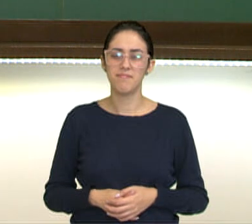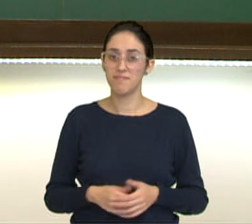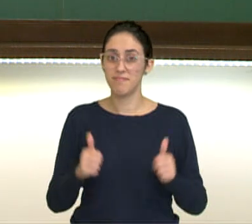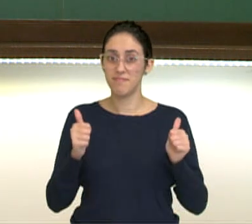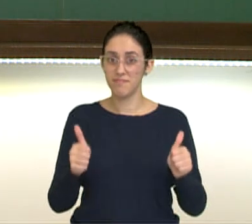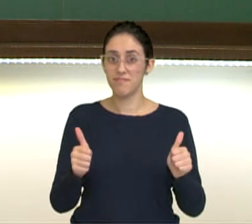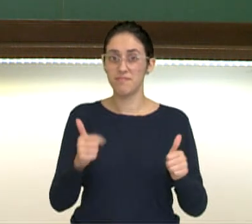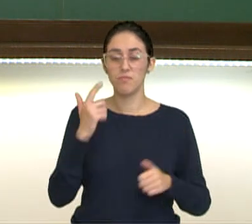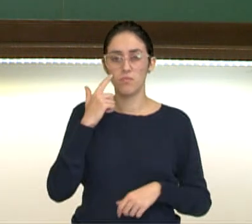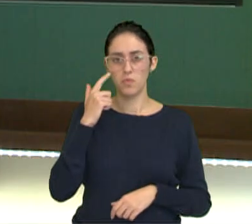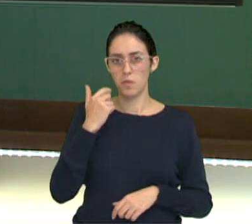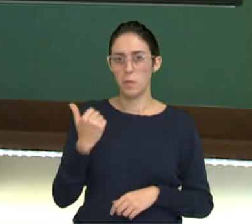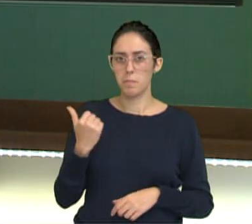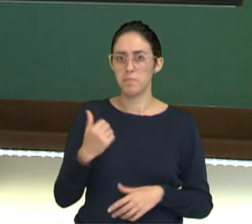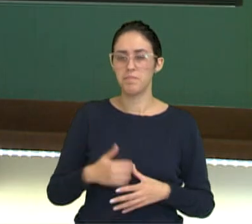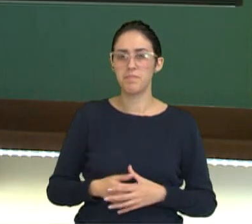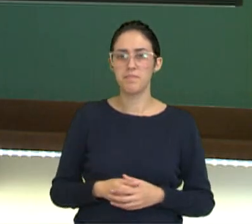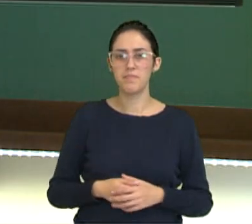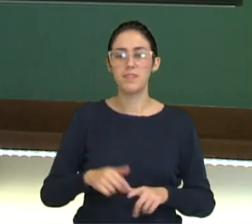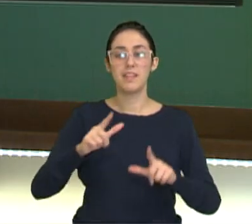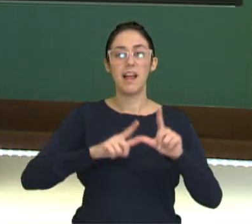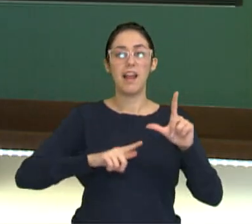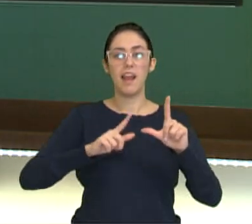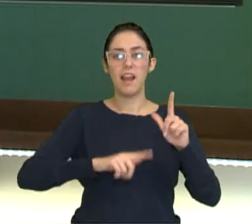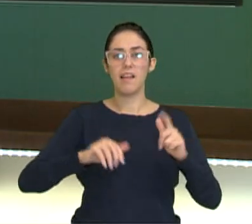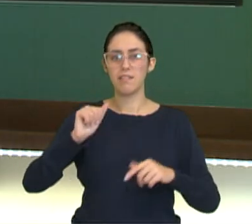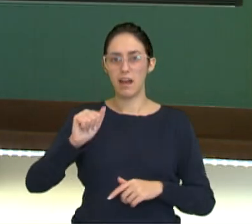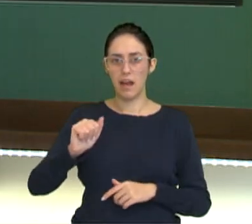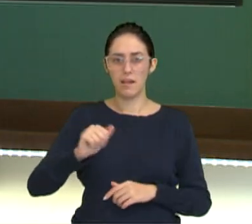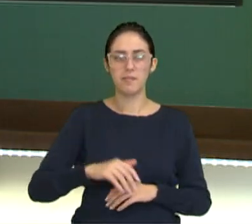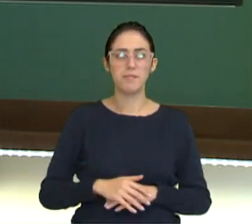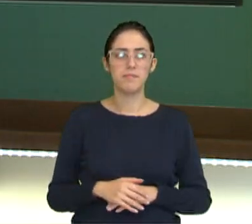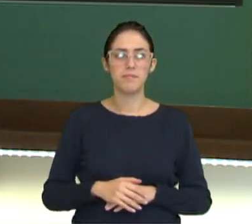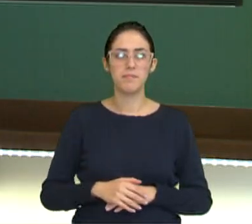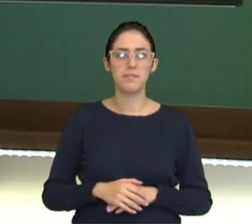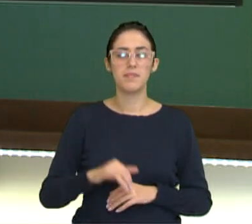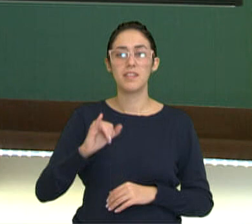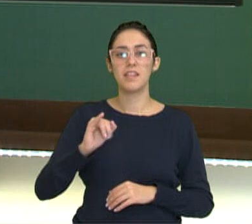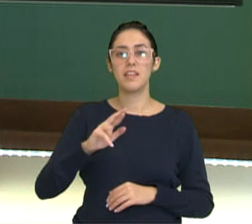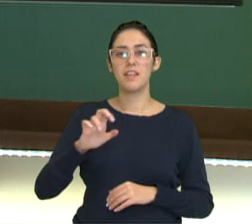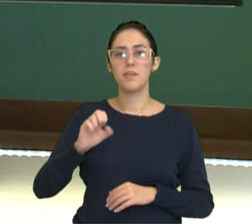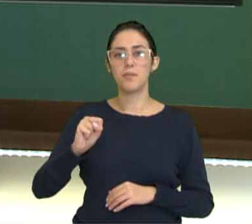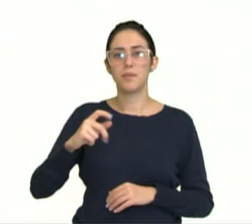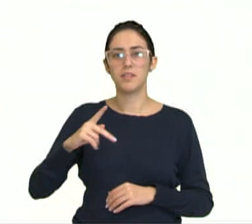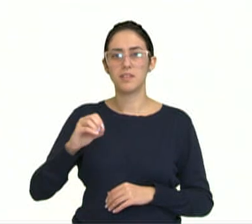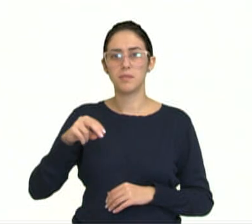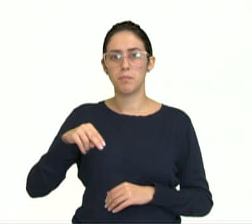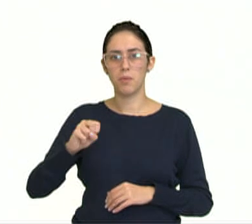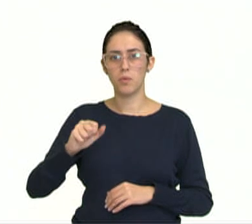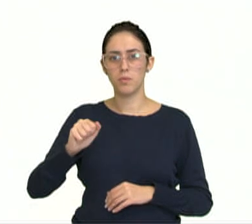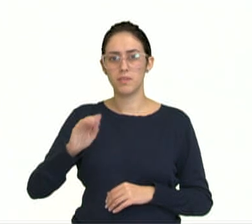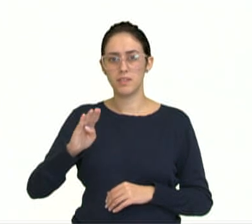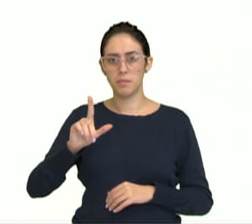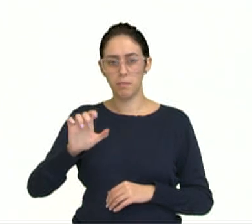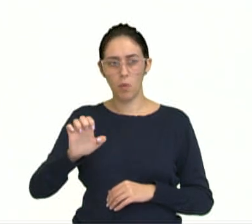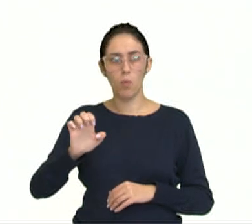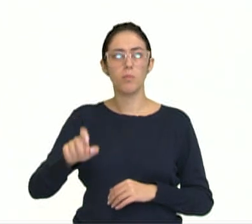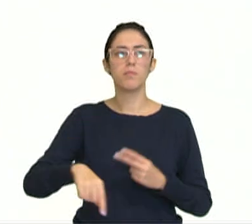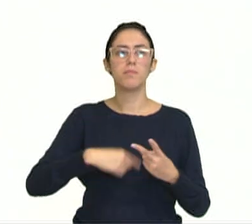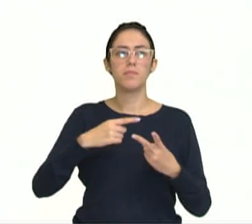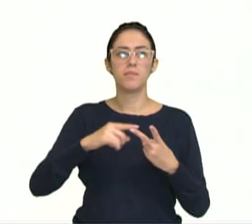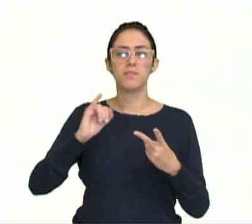Bora conferir? Então vamos lá. Na letra A ficou irresponsible, na letra B, invisible e na letra